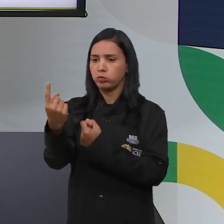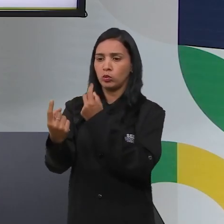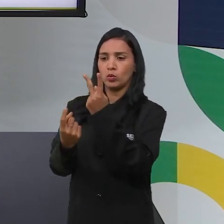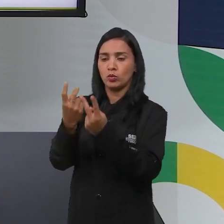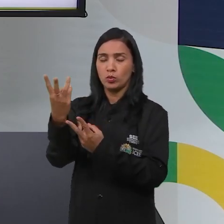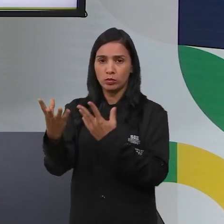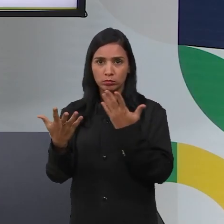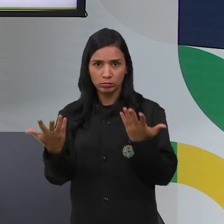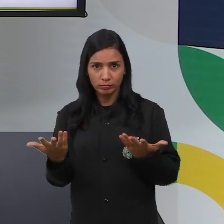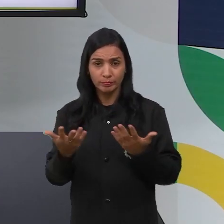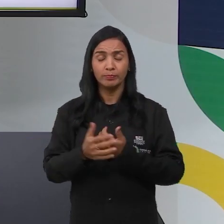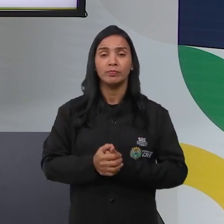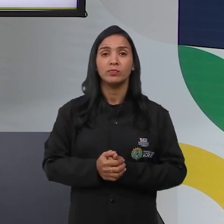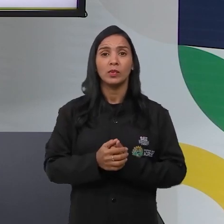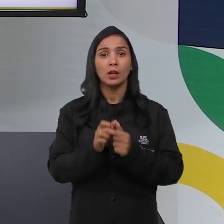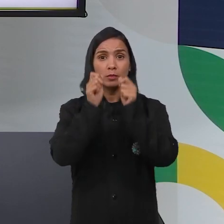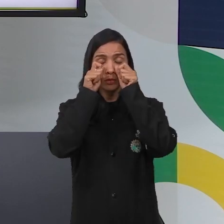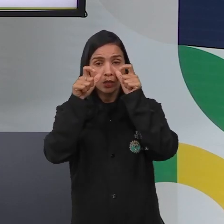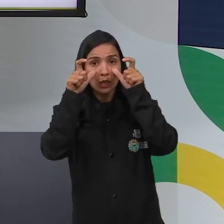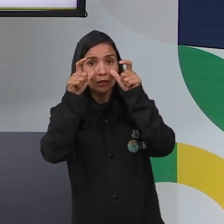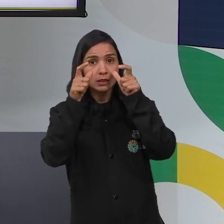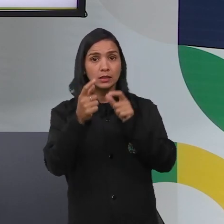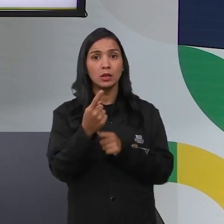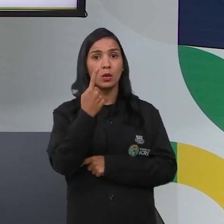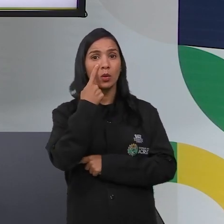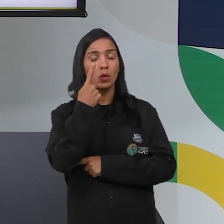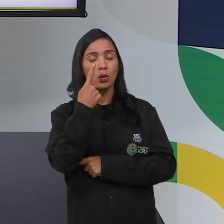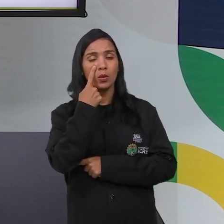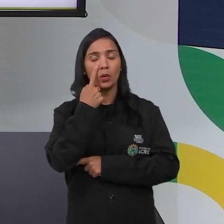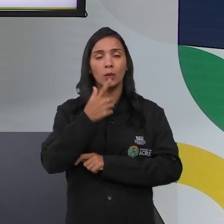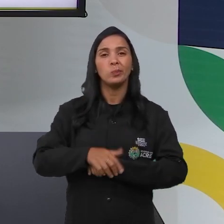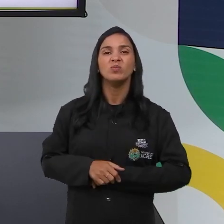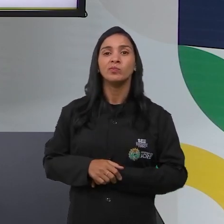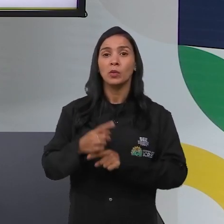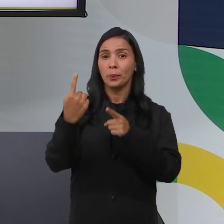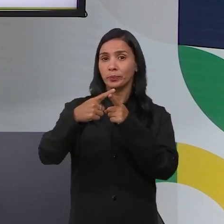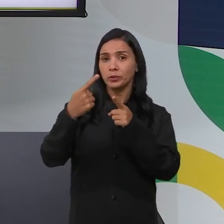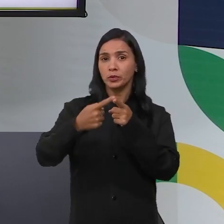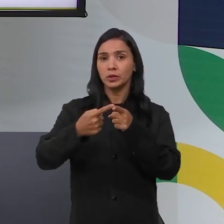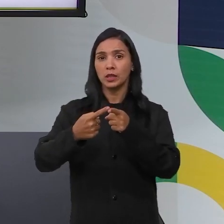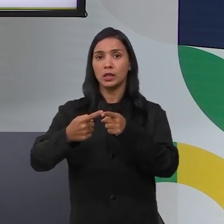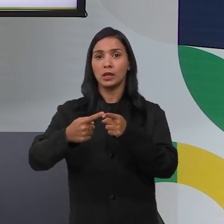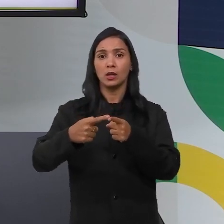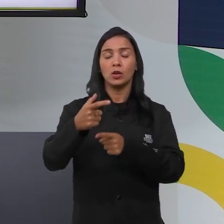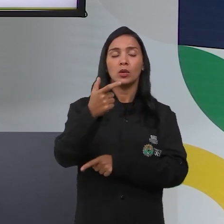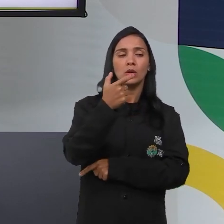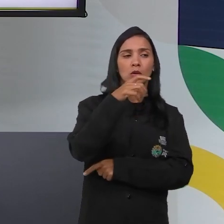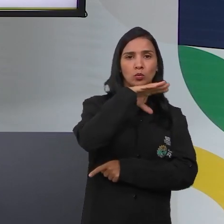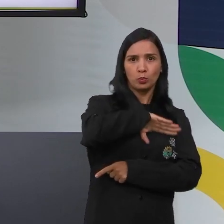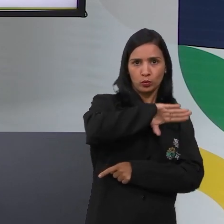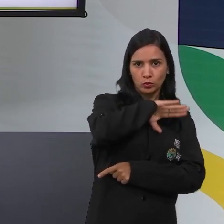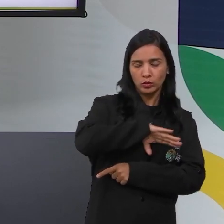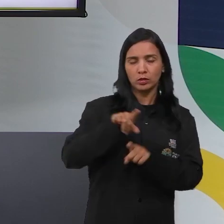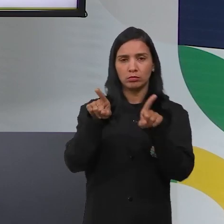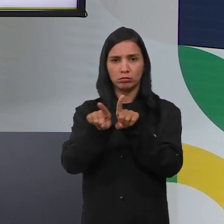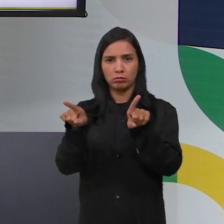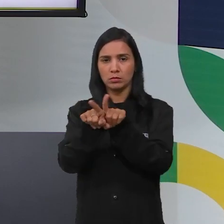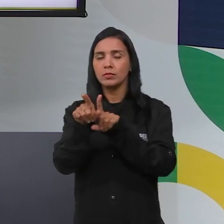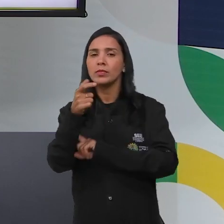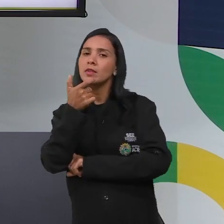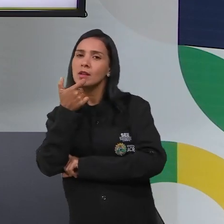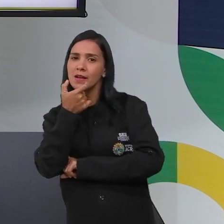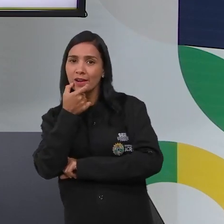de vocês somente para um detalhe, porque tanto na língua portuguesa quanto na língua inglesa